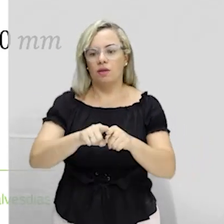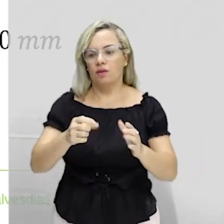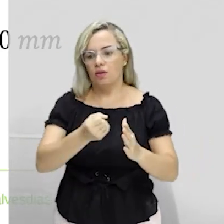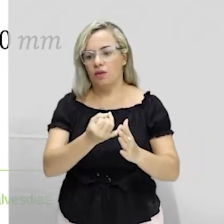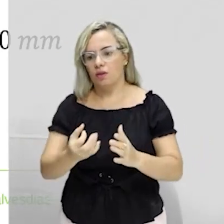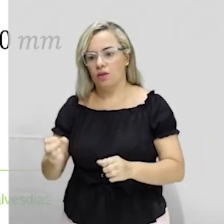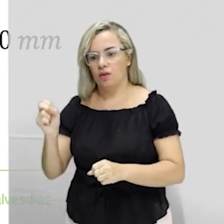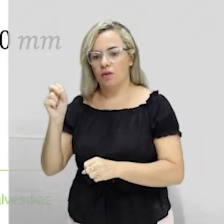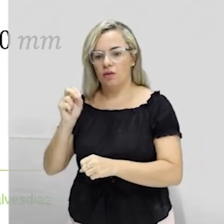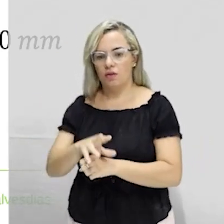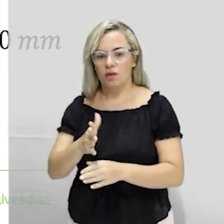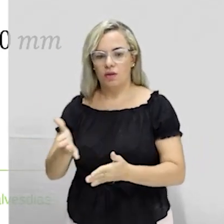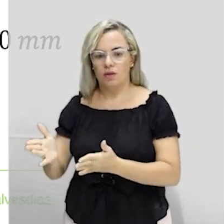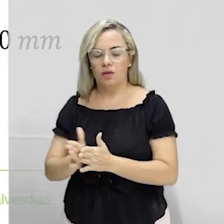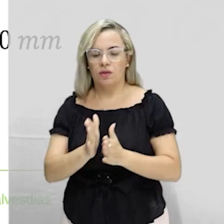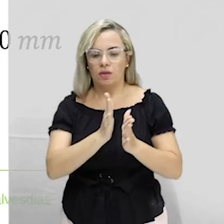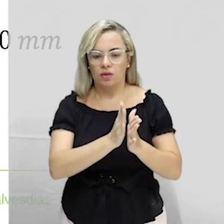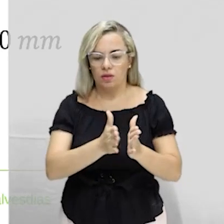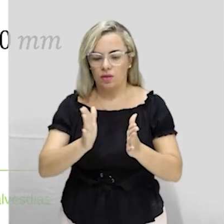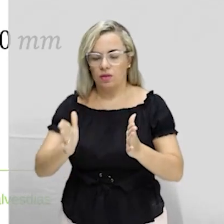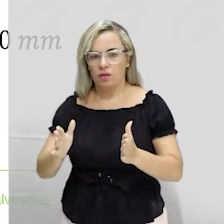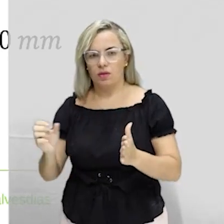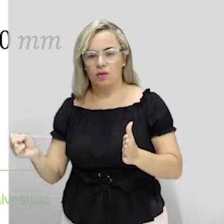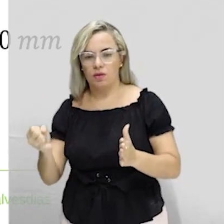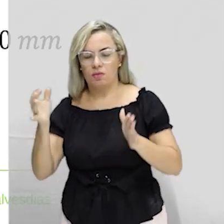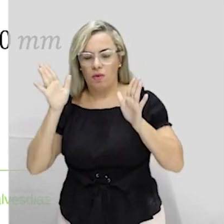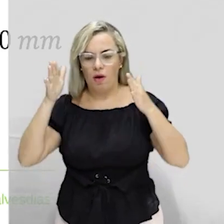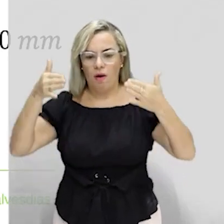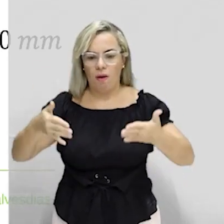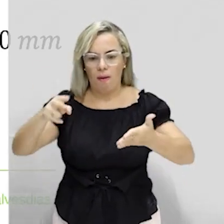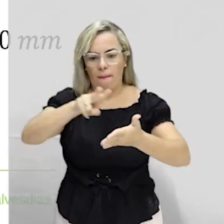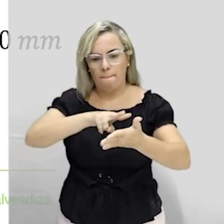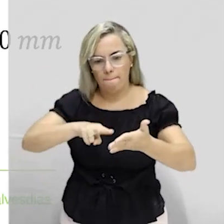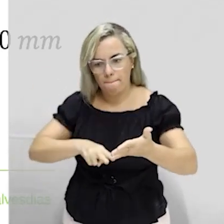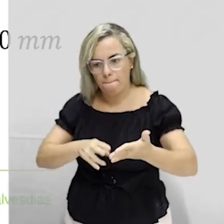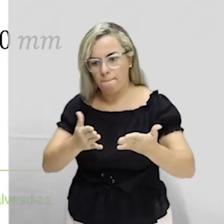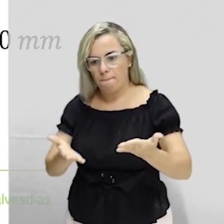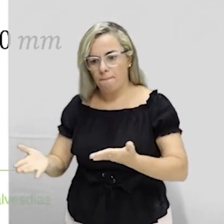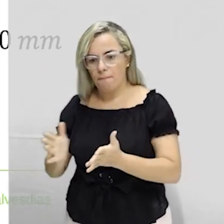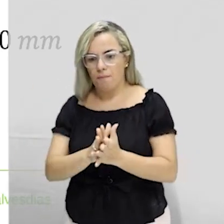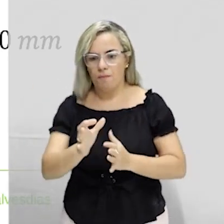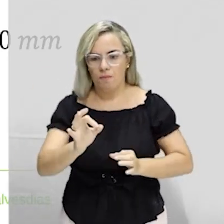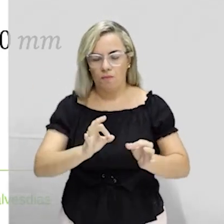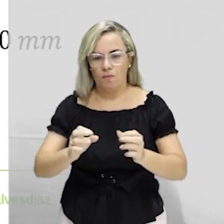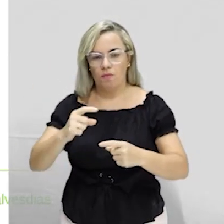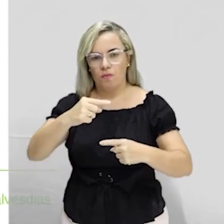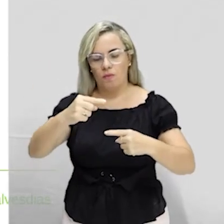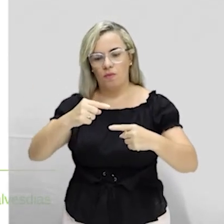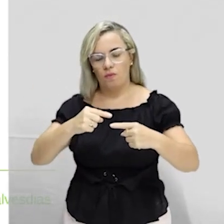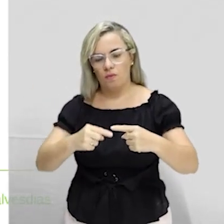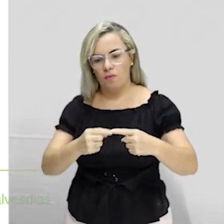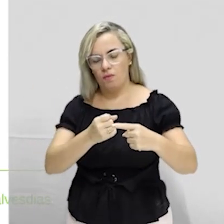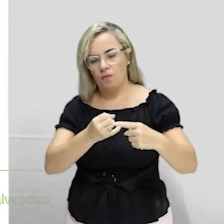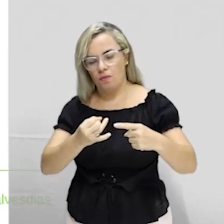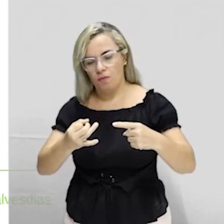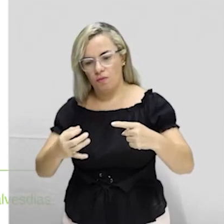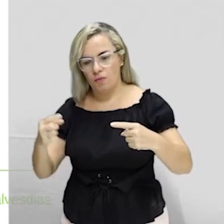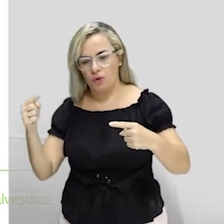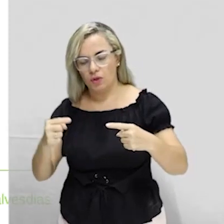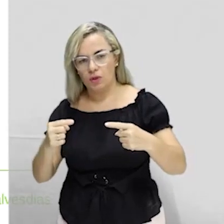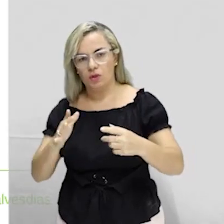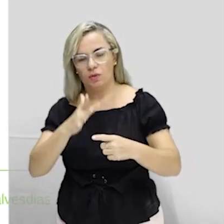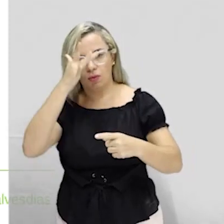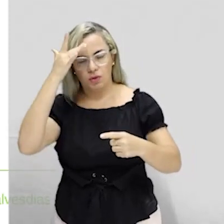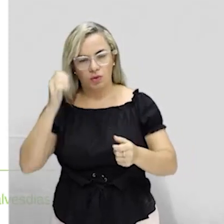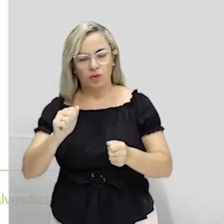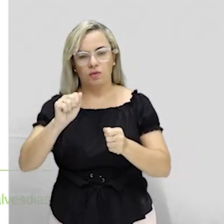nesta ordem, ó, como é importante, tá? Você tá atento na leitura. Nesta ordem, razão entre número de candidatos e número de vagas, tá?